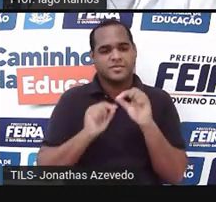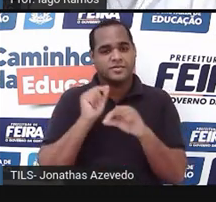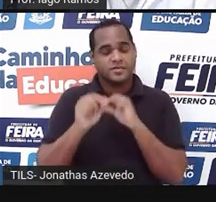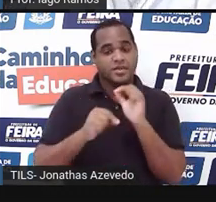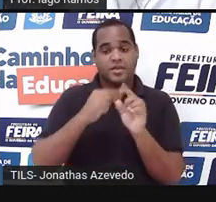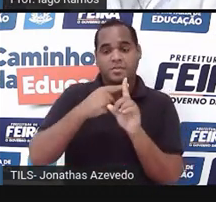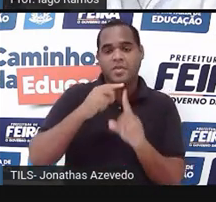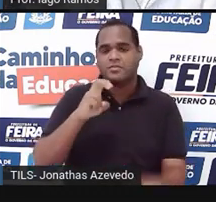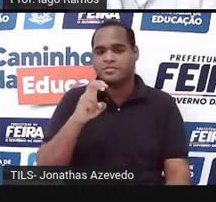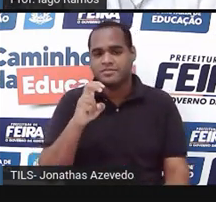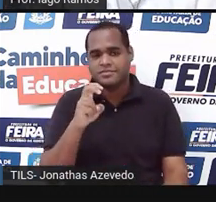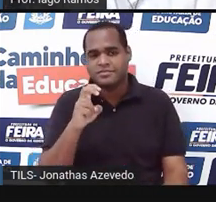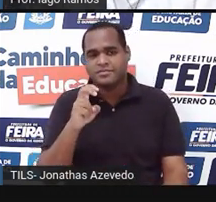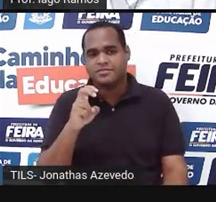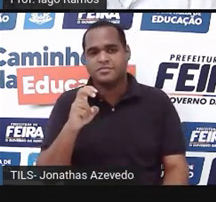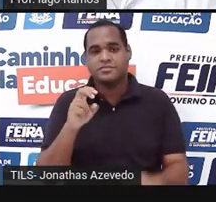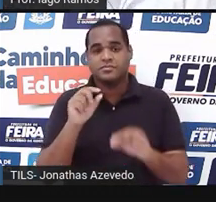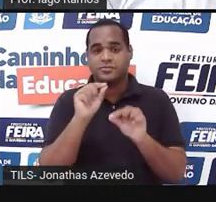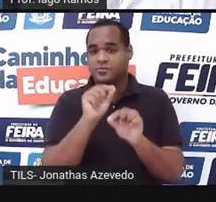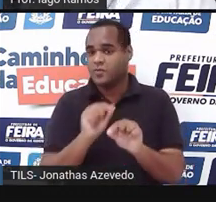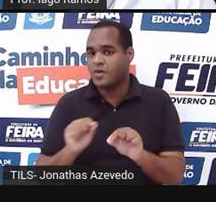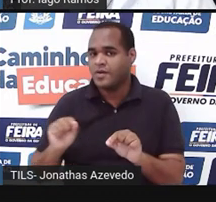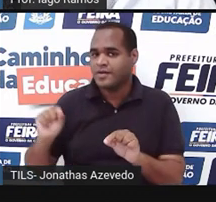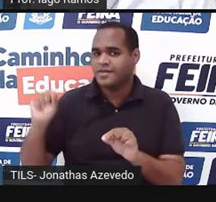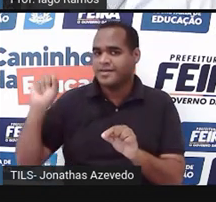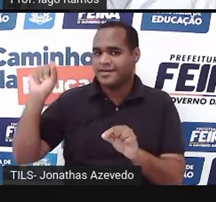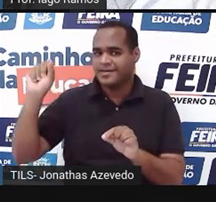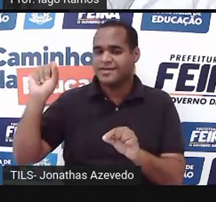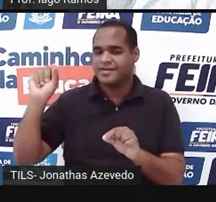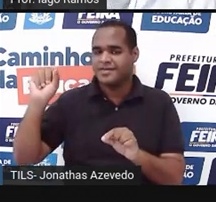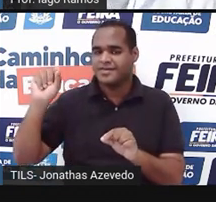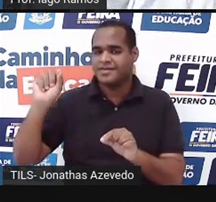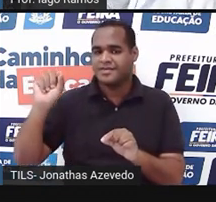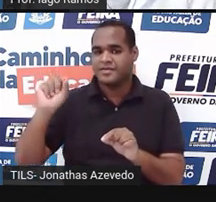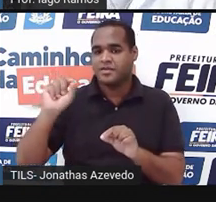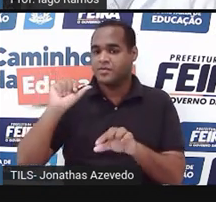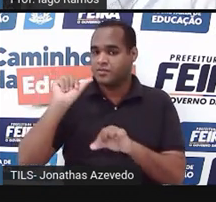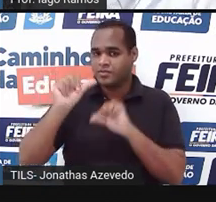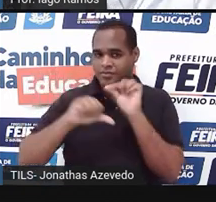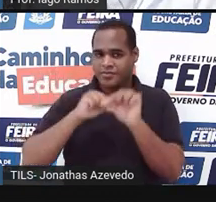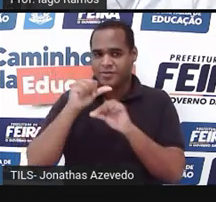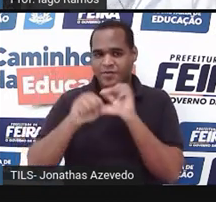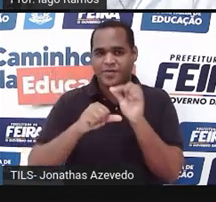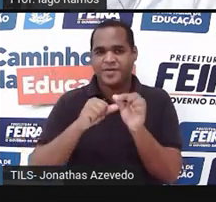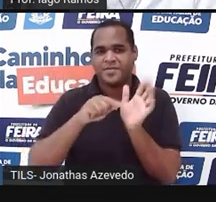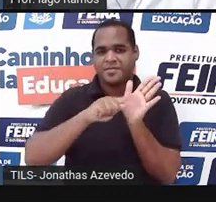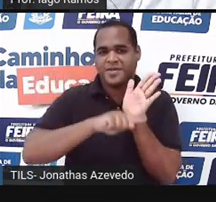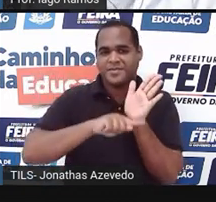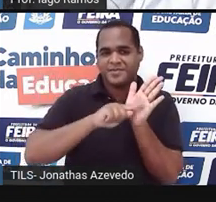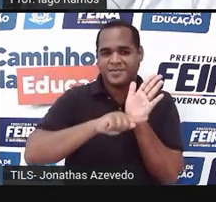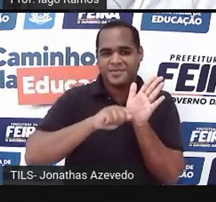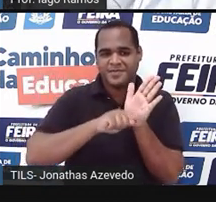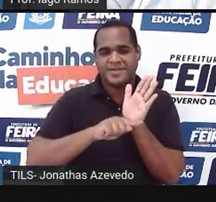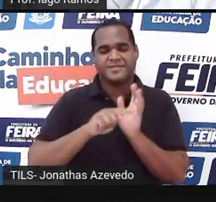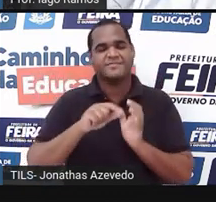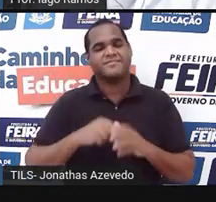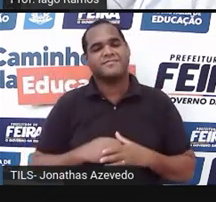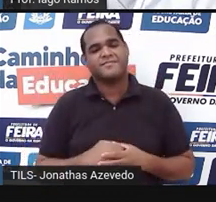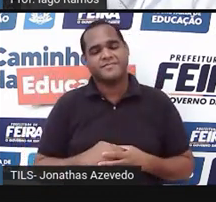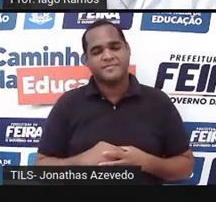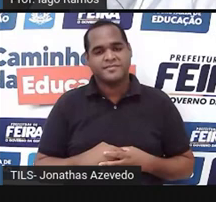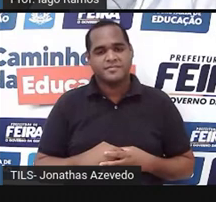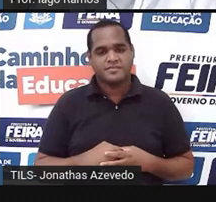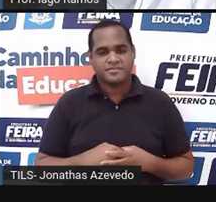pegar aquele mais cinco vai jogar lá para outro lado só que inverte a operação para o outro lado vai ficar menos cinco